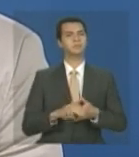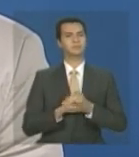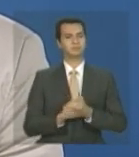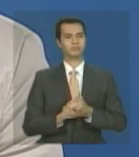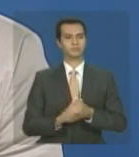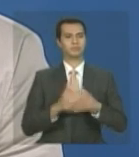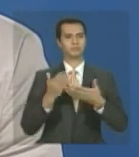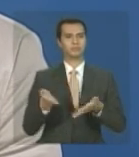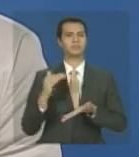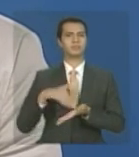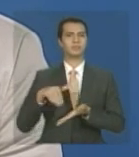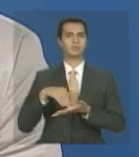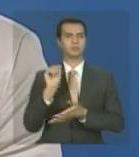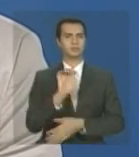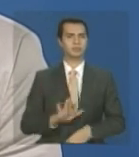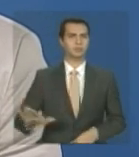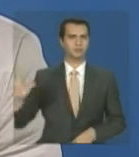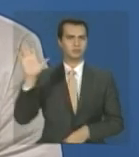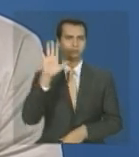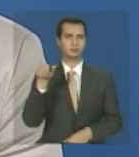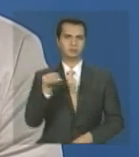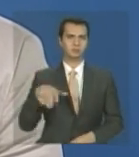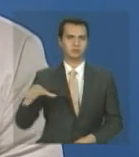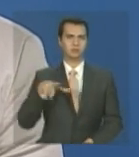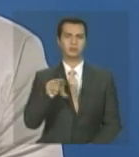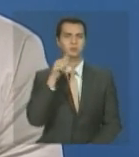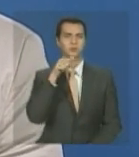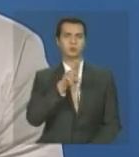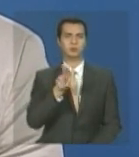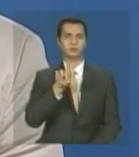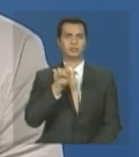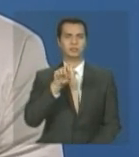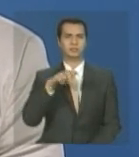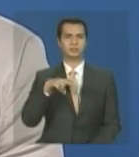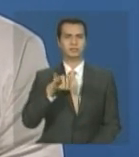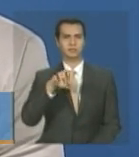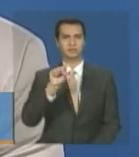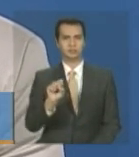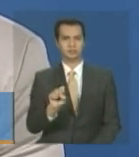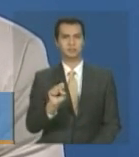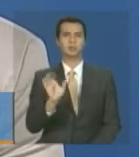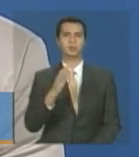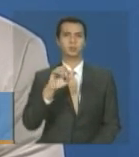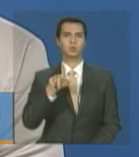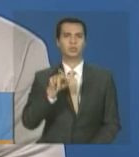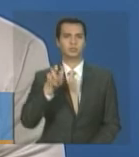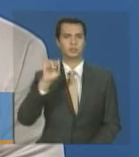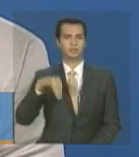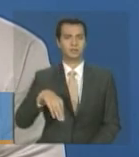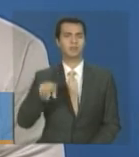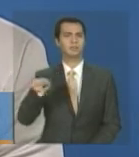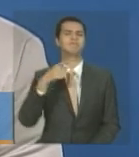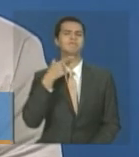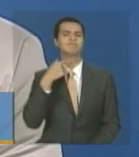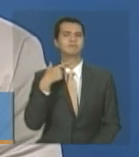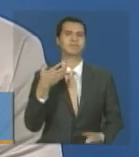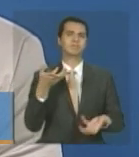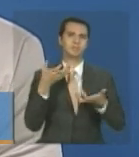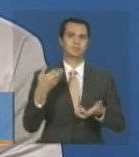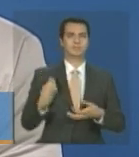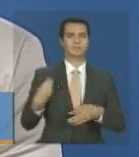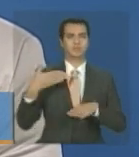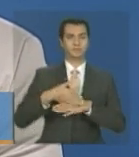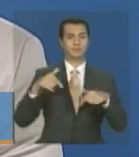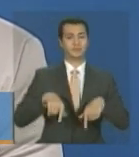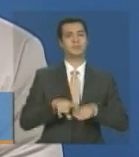da Secretária Nacional de Assistência Social, Denise Colim. Ela gostaria muito de estar presente aqui hoje, mas está participando